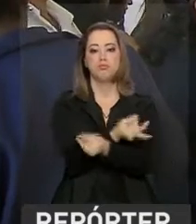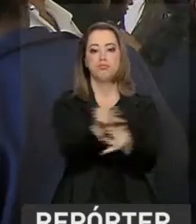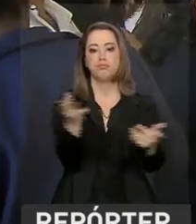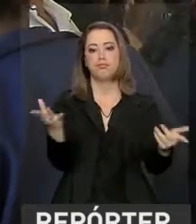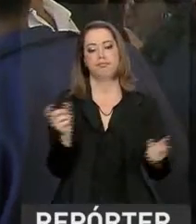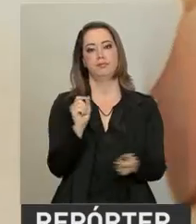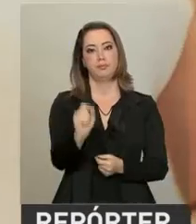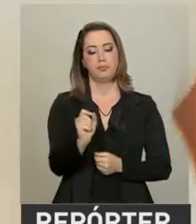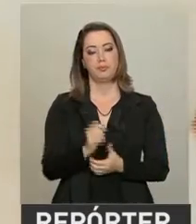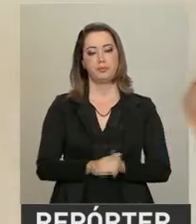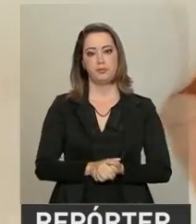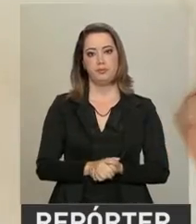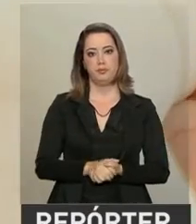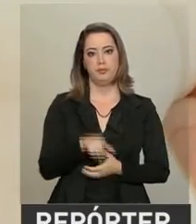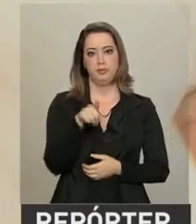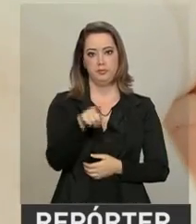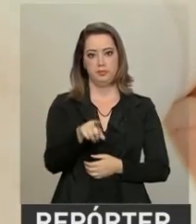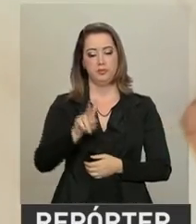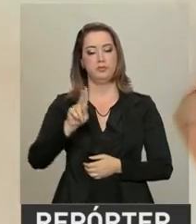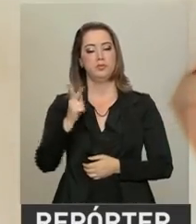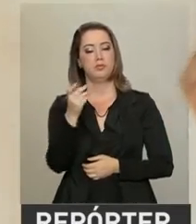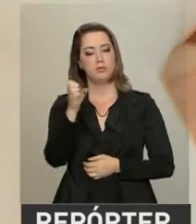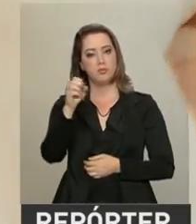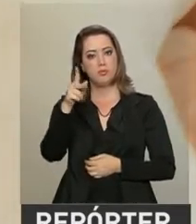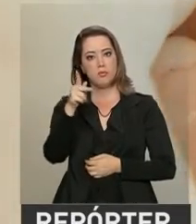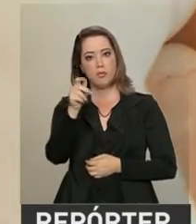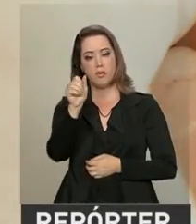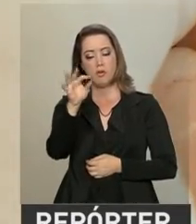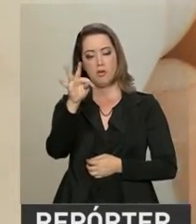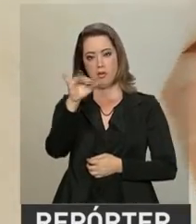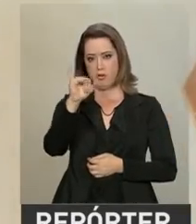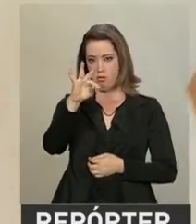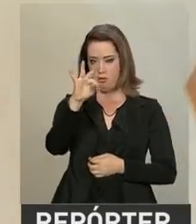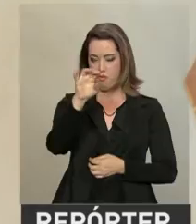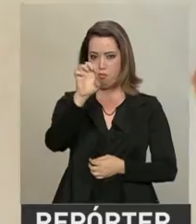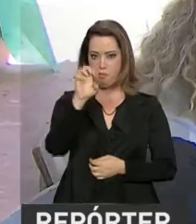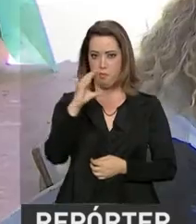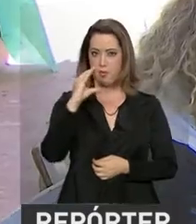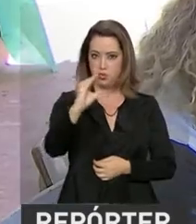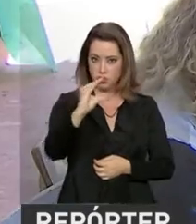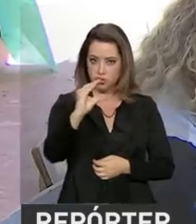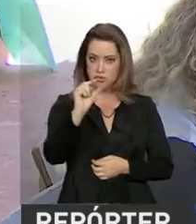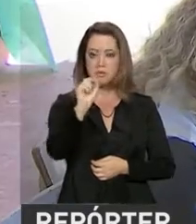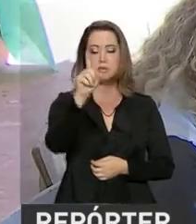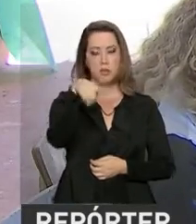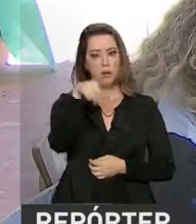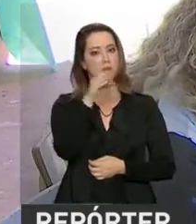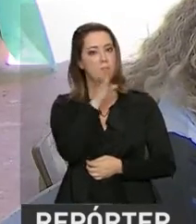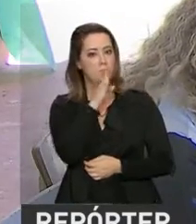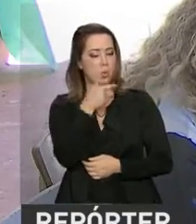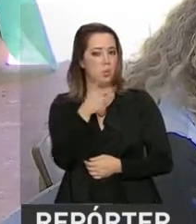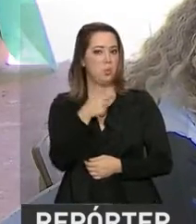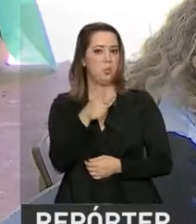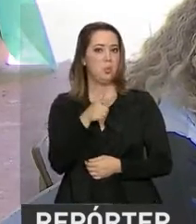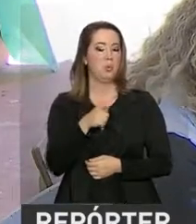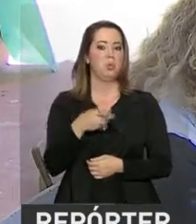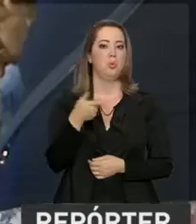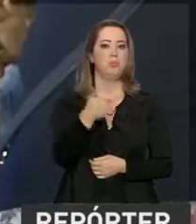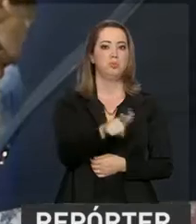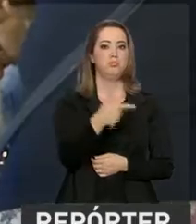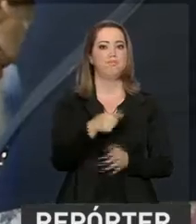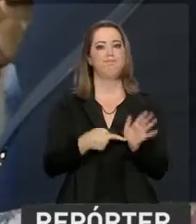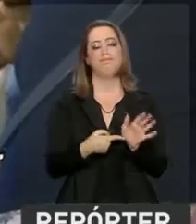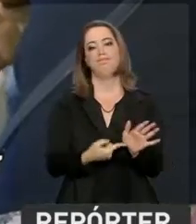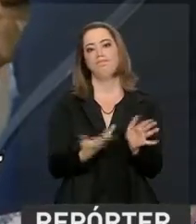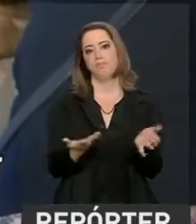para a população. A hepatite C é uma doença silenciosa, por isso é importante fazer o exame antes de qualquer sintoma.